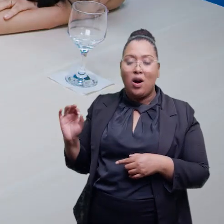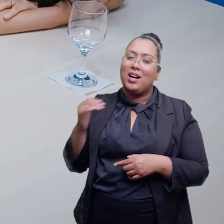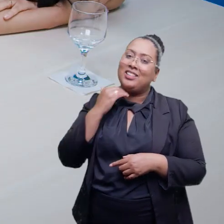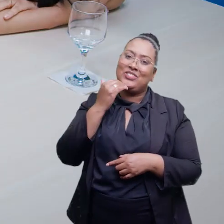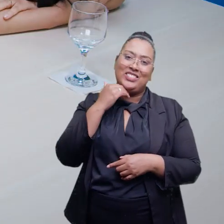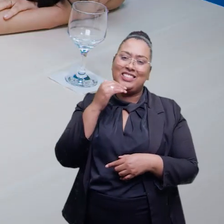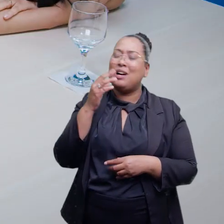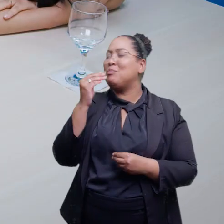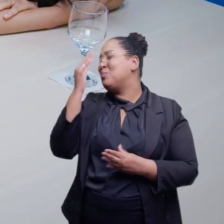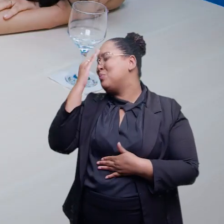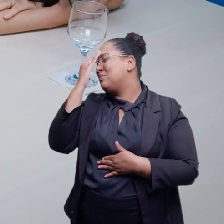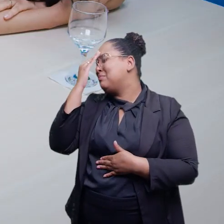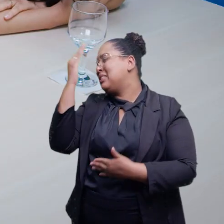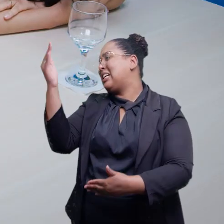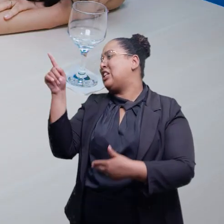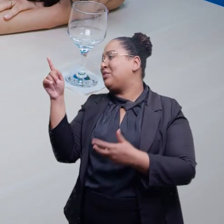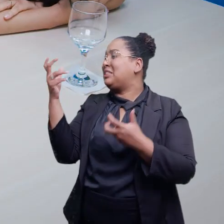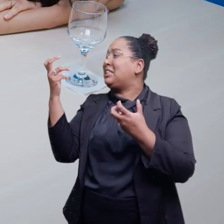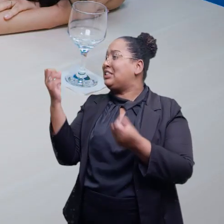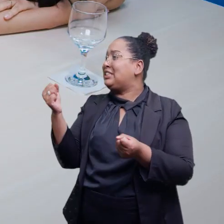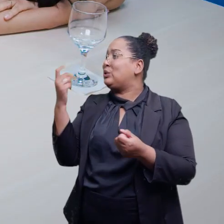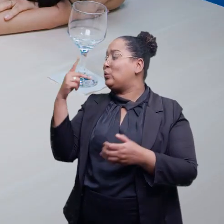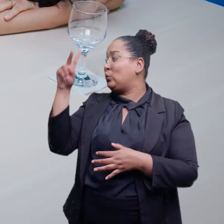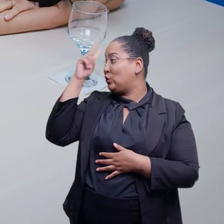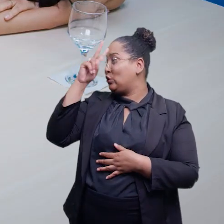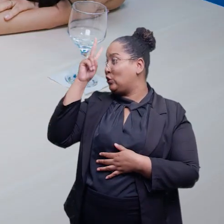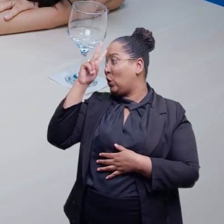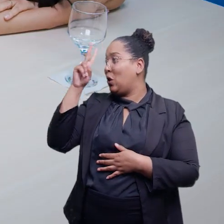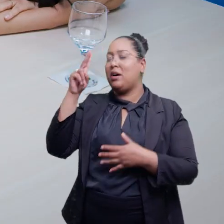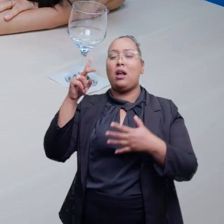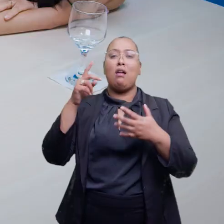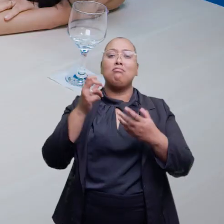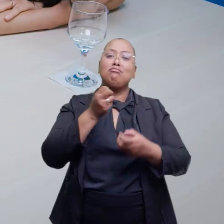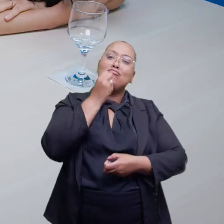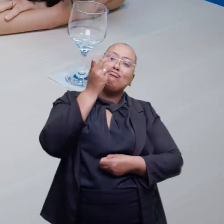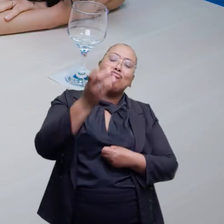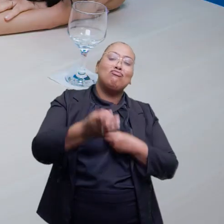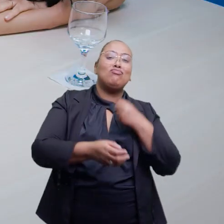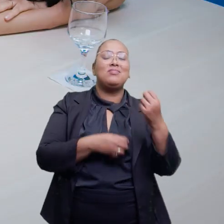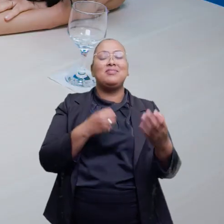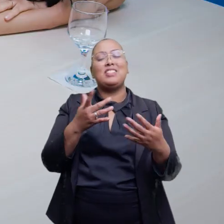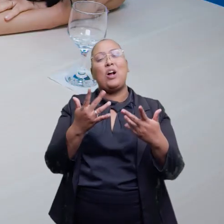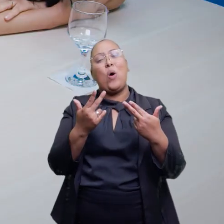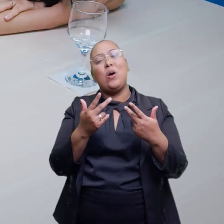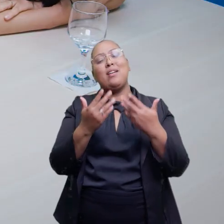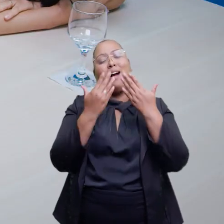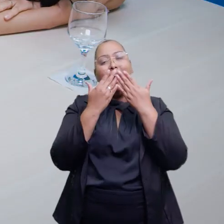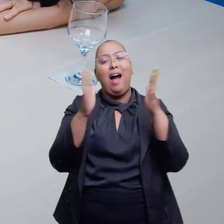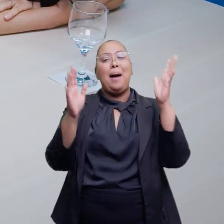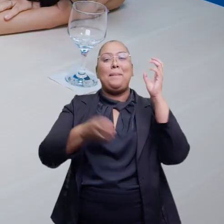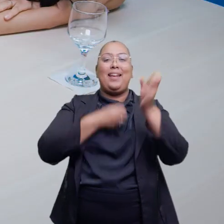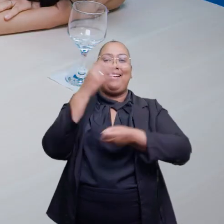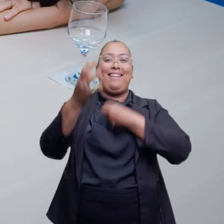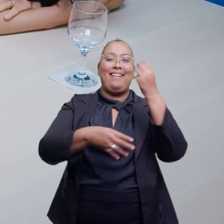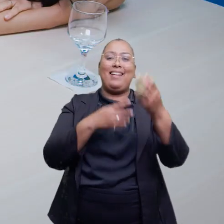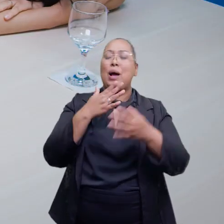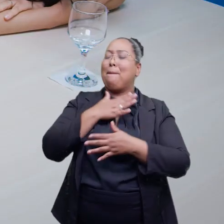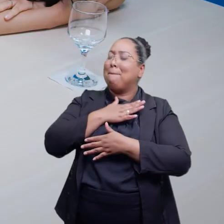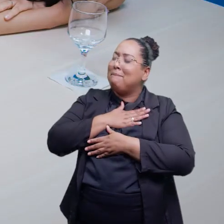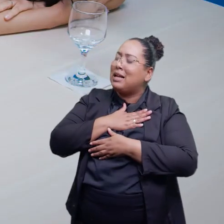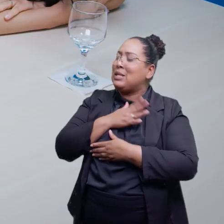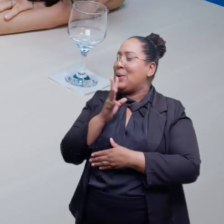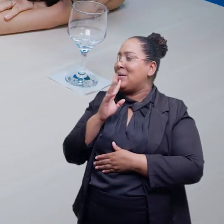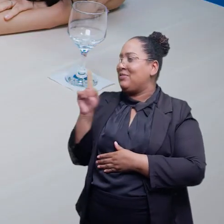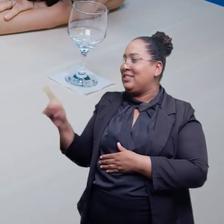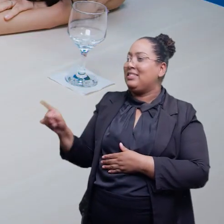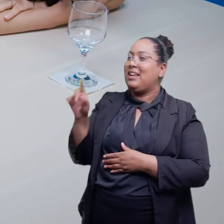eu te agradeço imensamente, Natália, por compartilhar, né, por se abrir. Foi um prazer enorme te conhecer